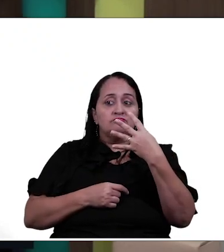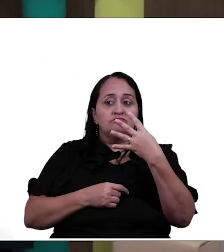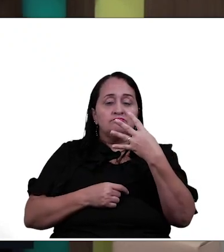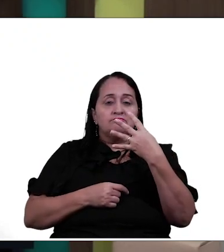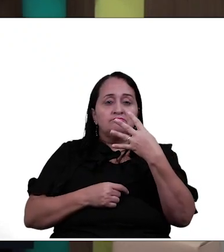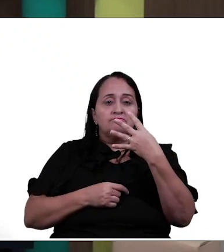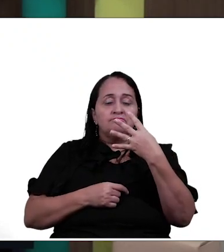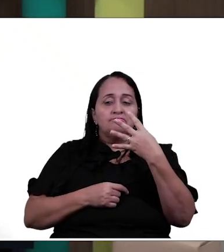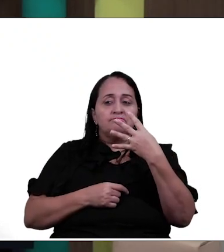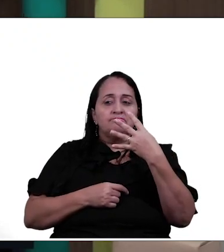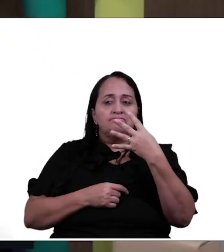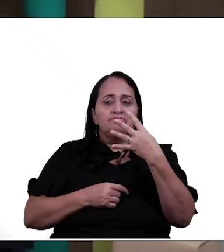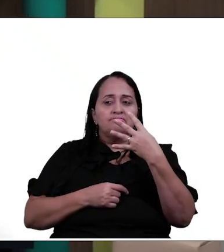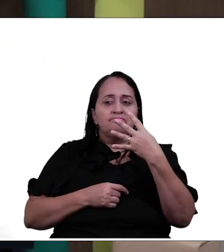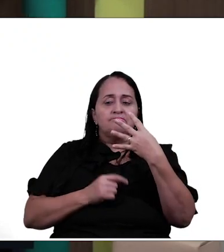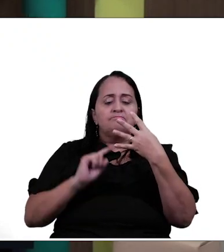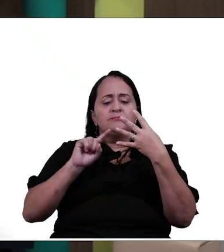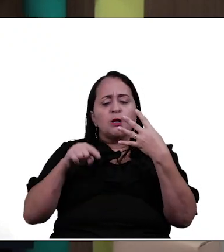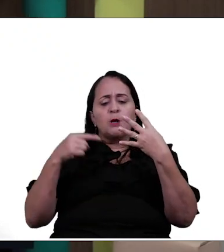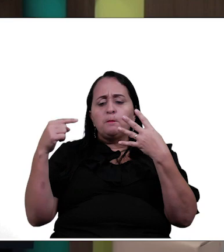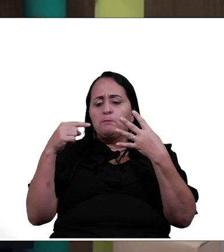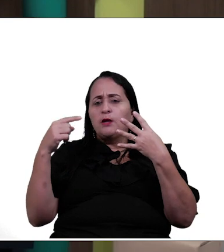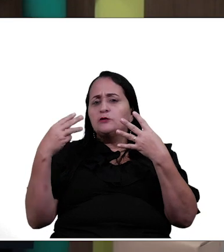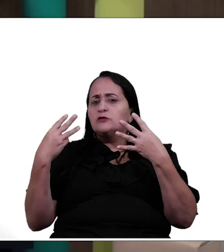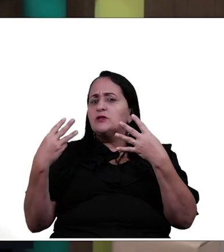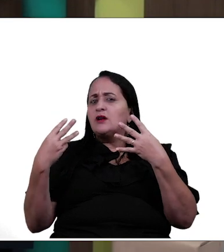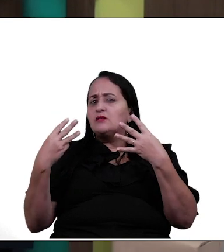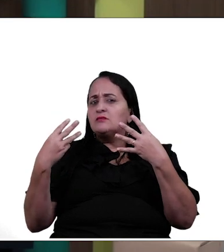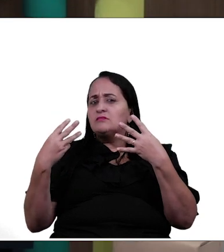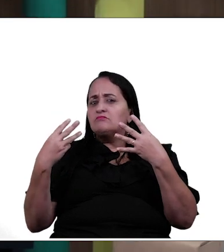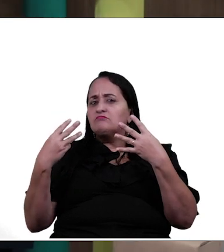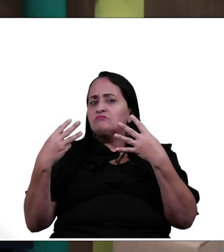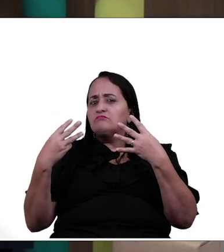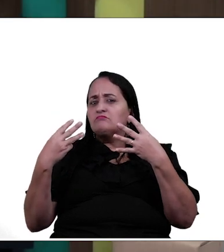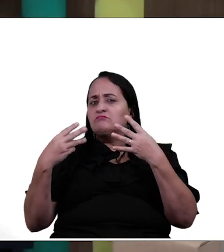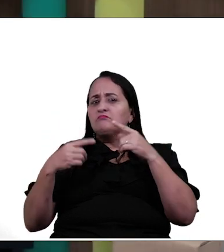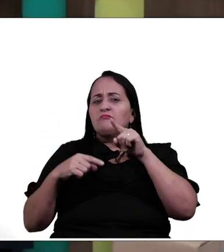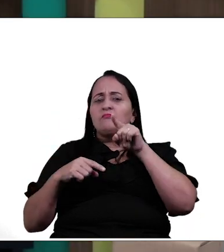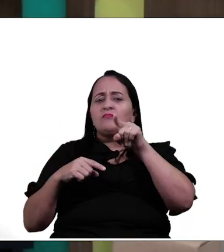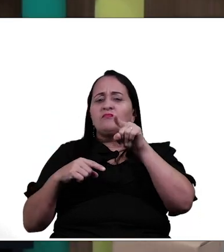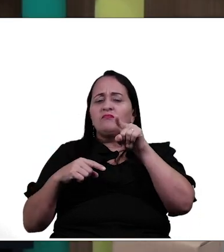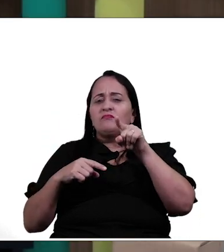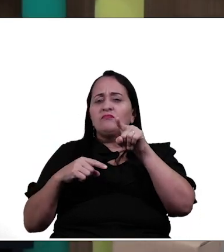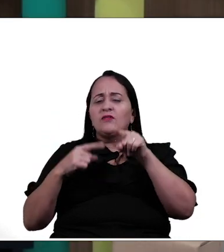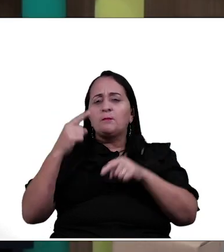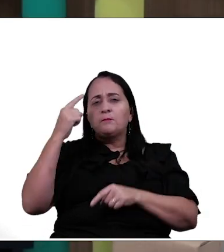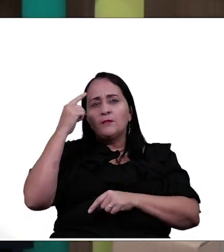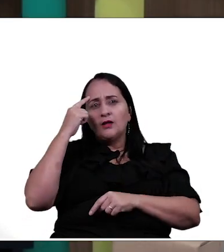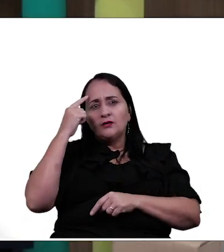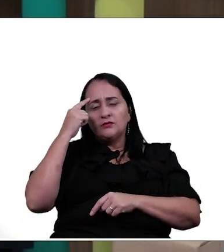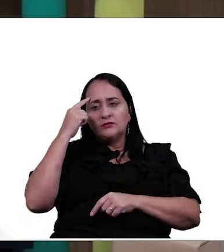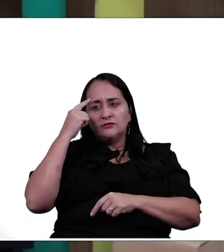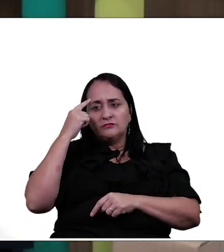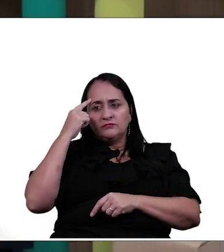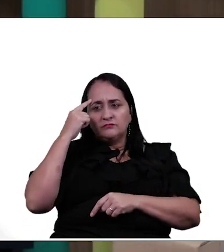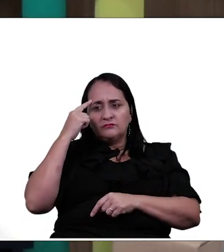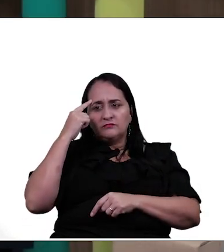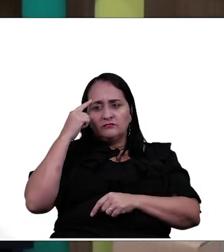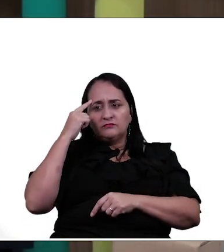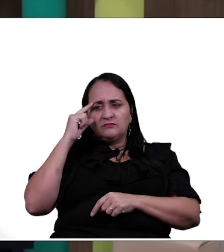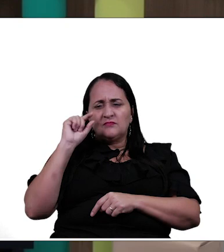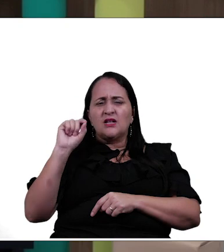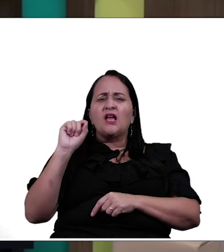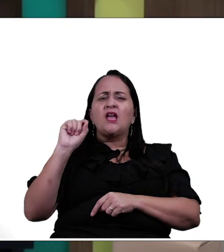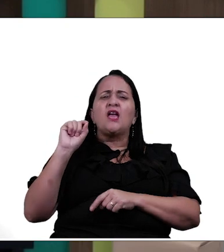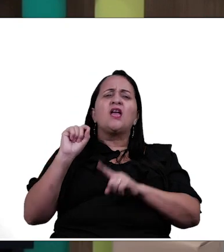nesse conjunto, eu também incluo o zero. Vamos recapitular? Q asterístico. Na nossa última